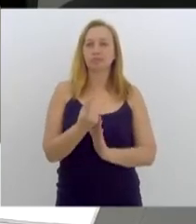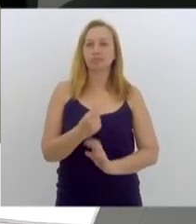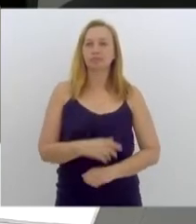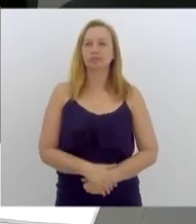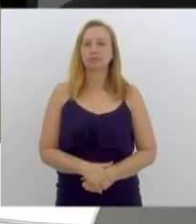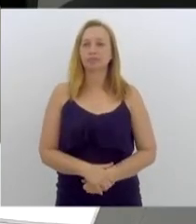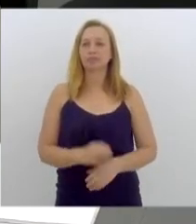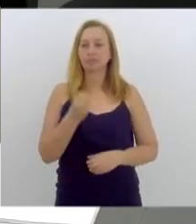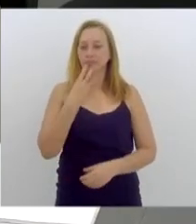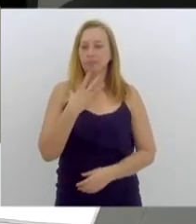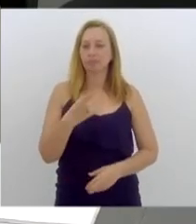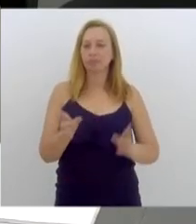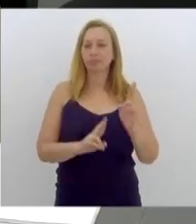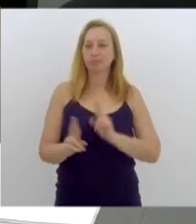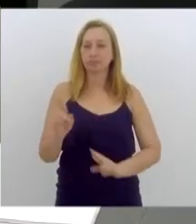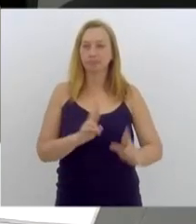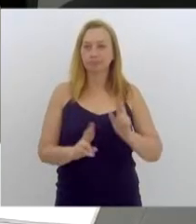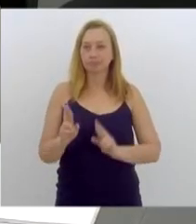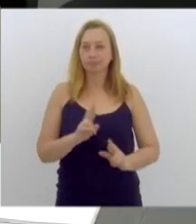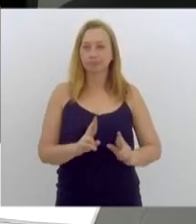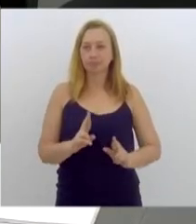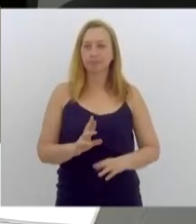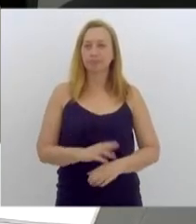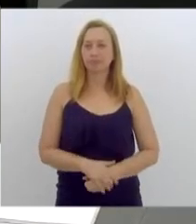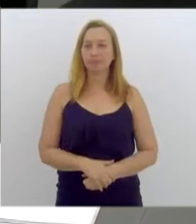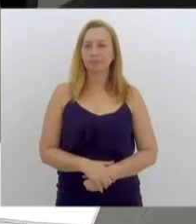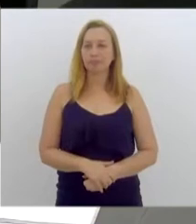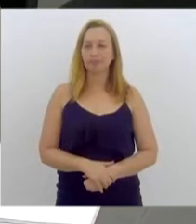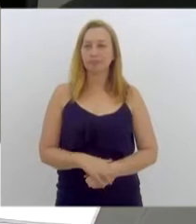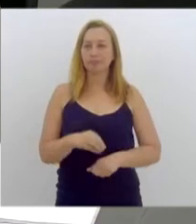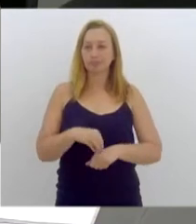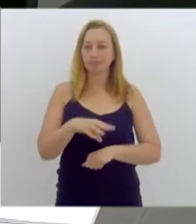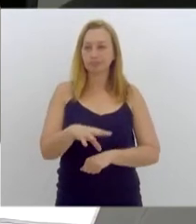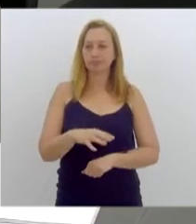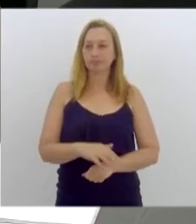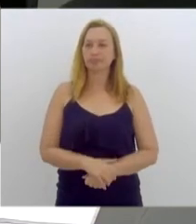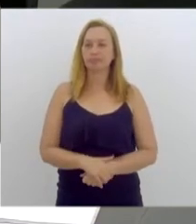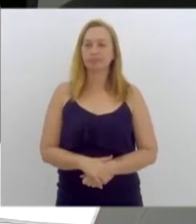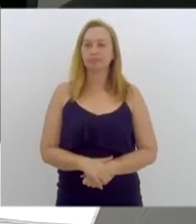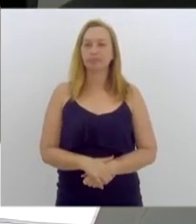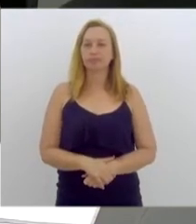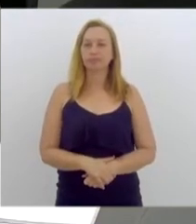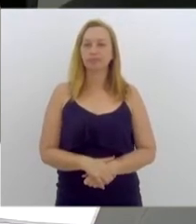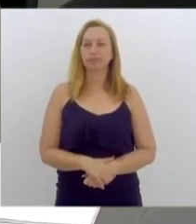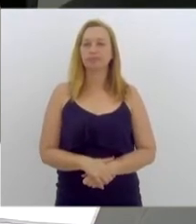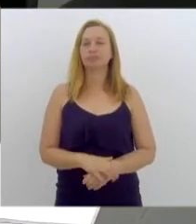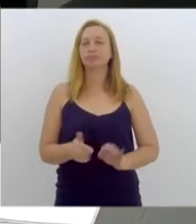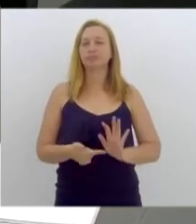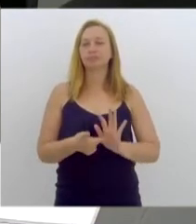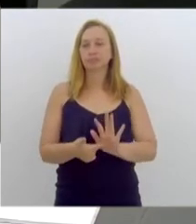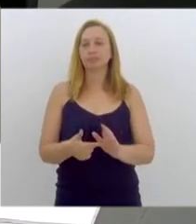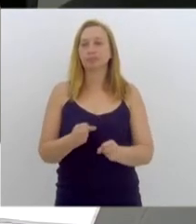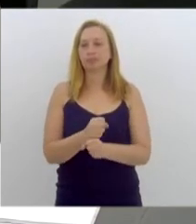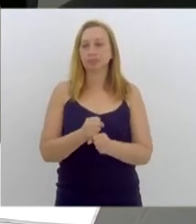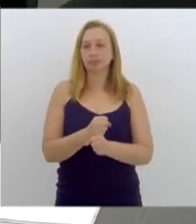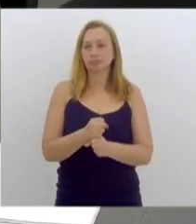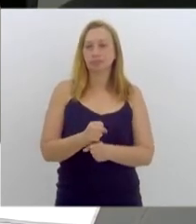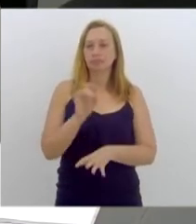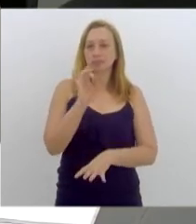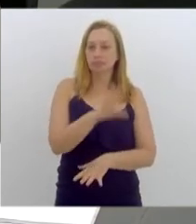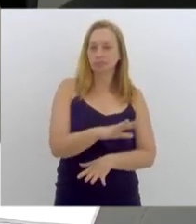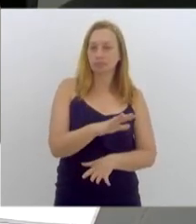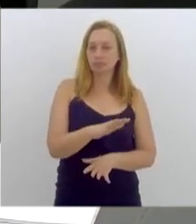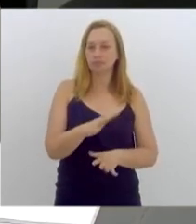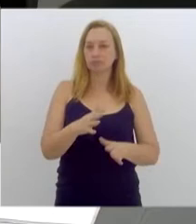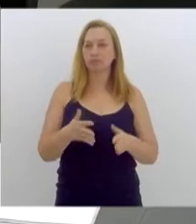bom com relação só fazendo uma atualização dos indicadores é publicados esse ano de acordo com o último boletim